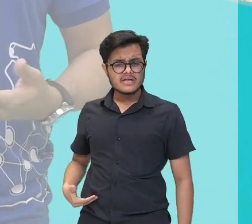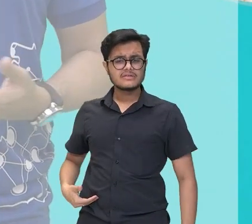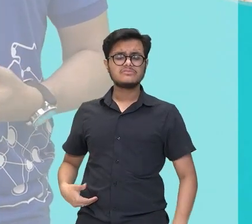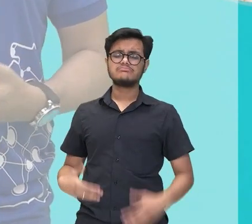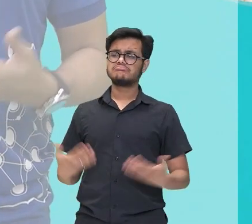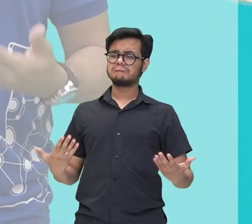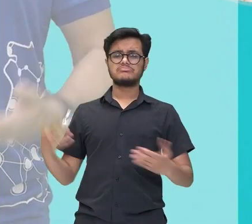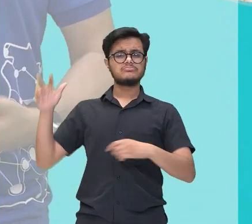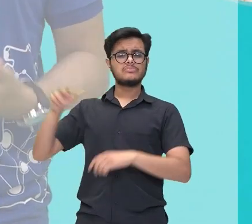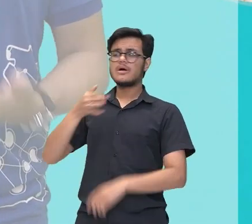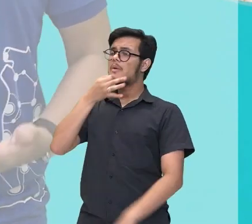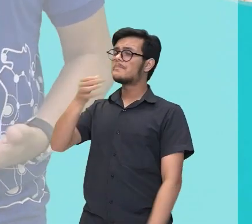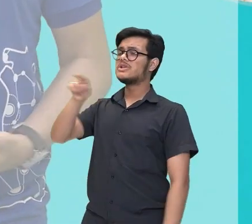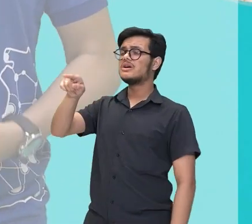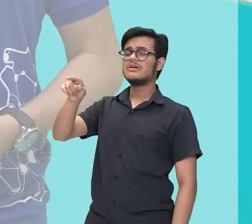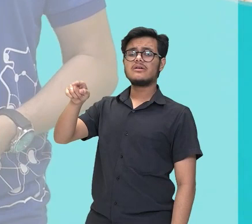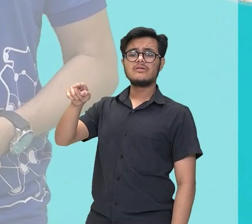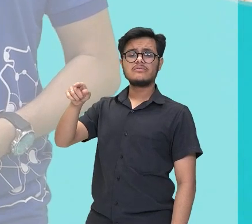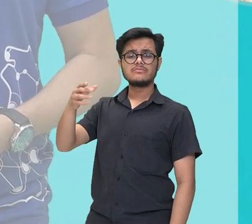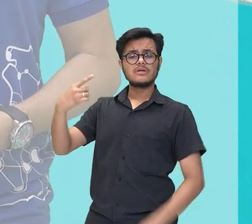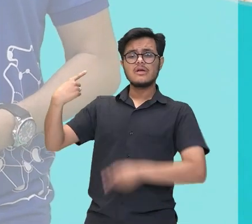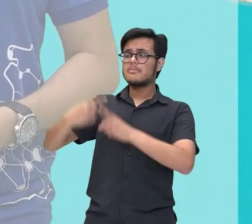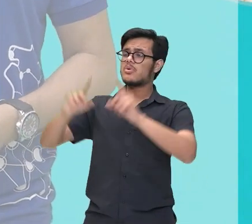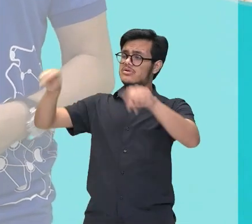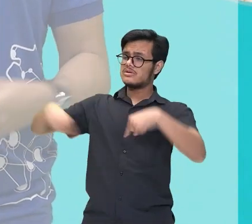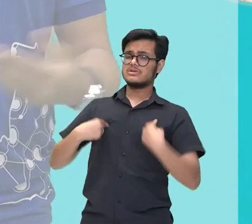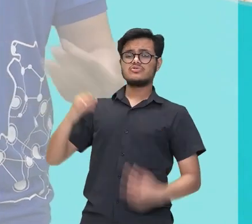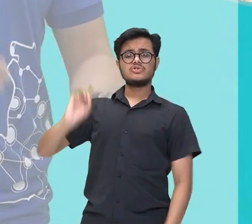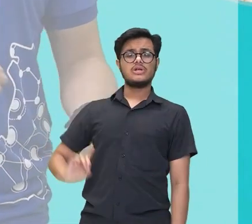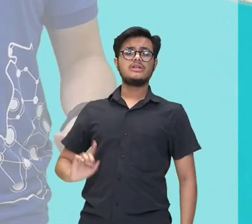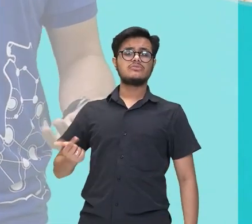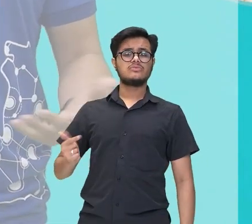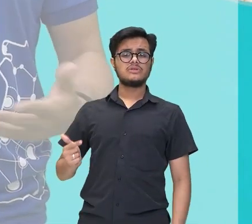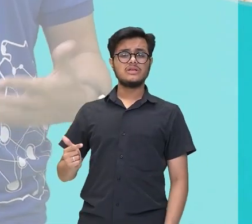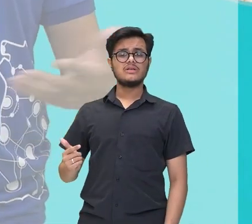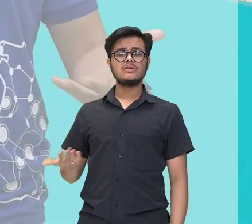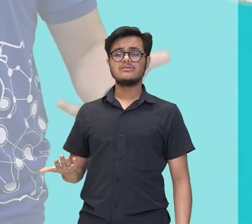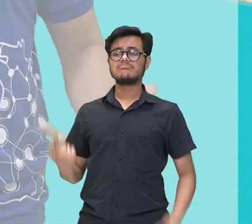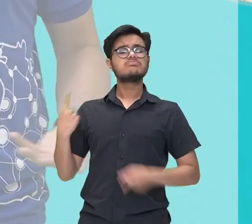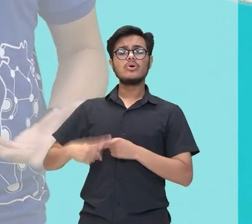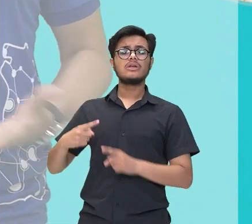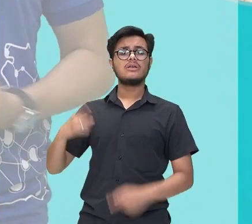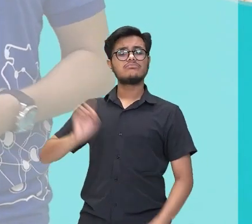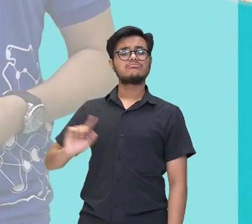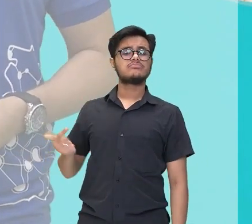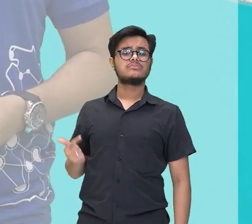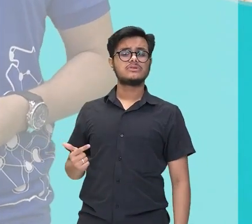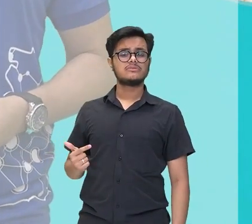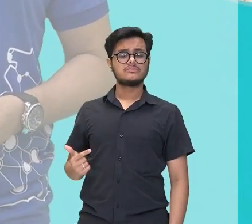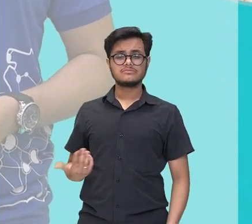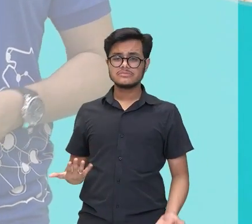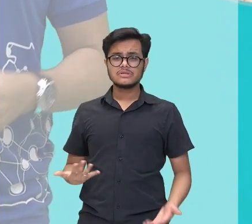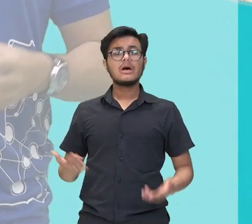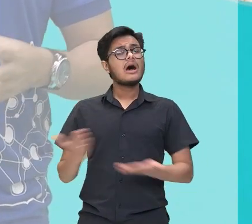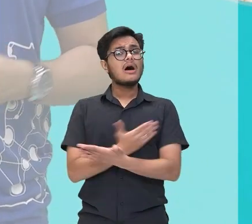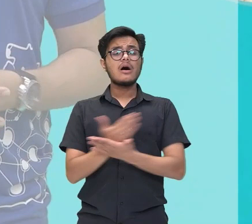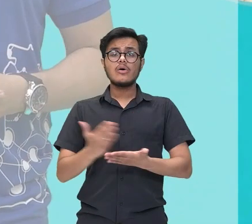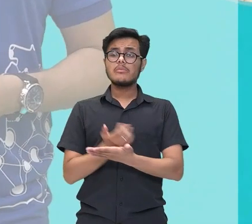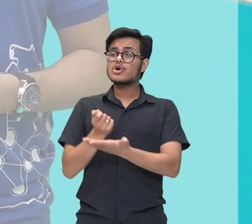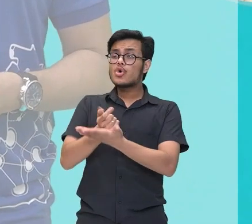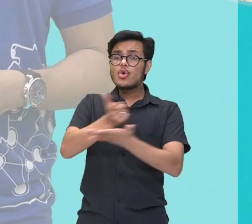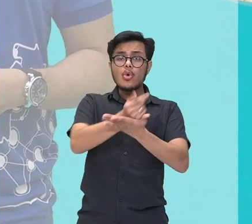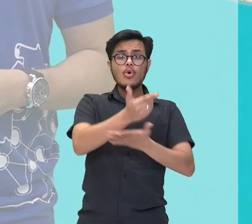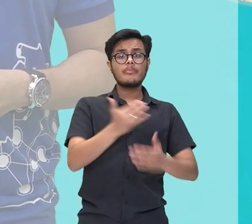esse posicionamento, o porquê que esse seu direito não está sendo validado. Como eu já falei, pode ser qualquer compra também que você faz aí e que